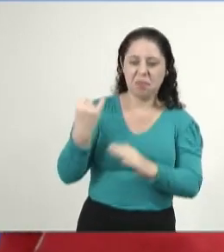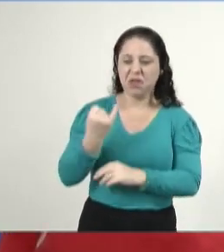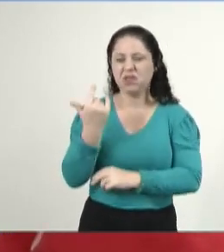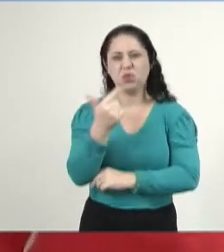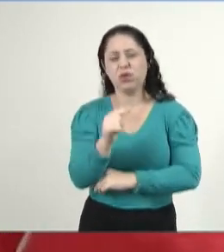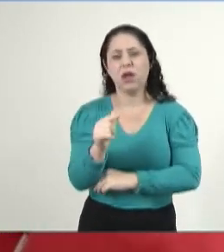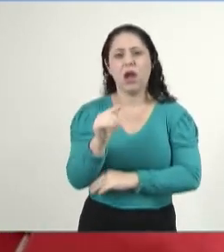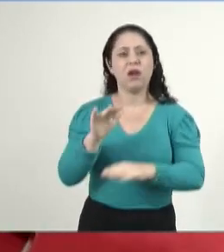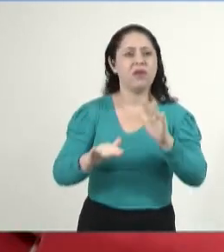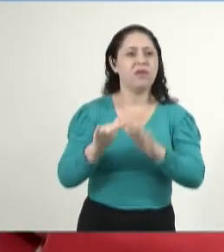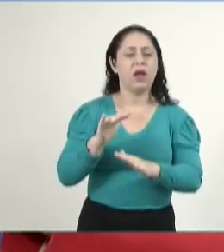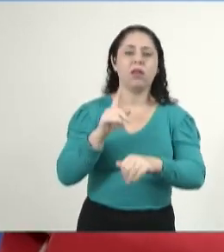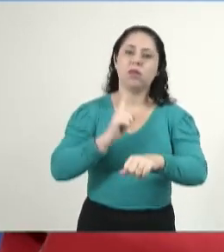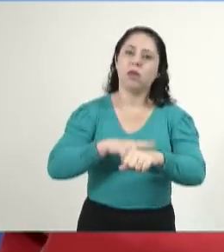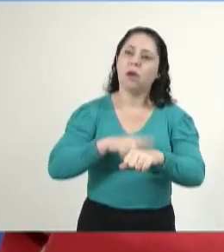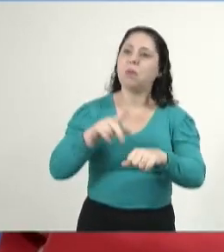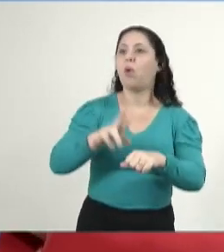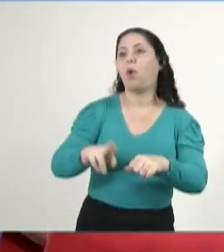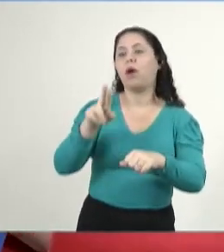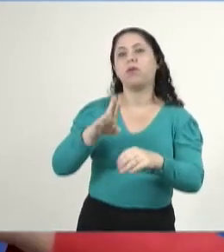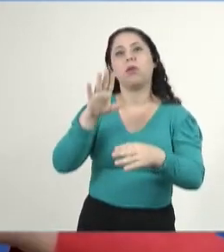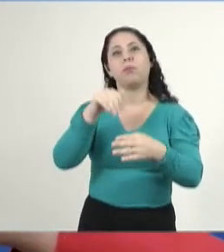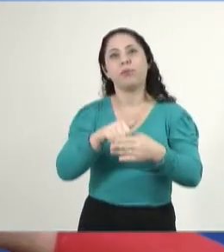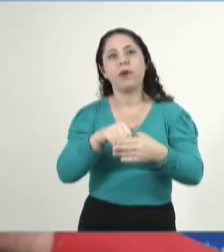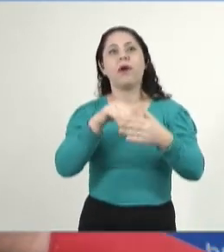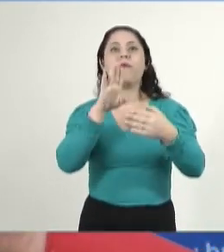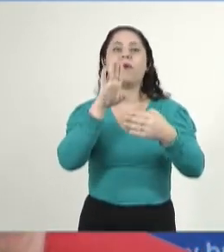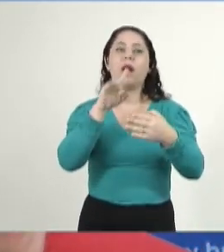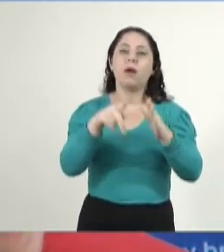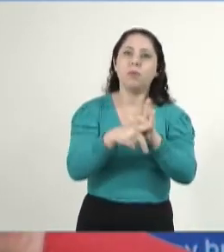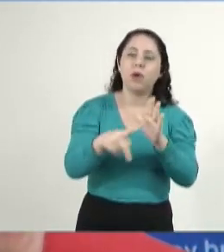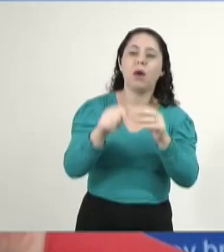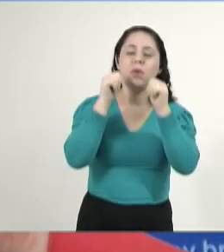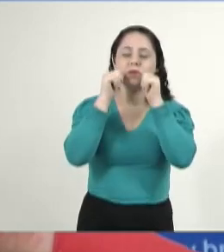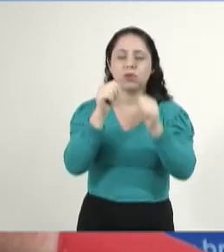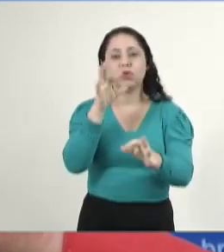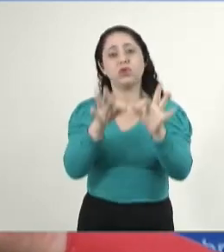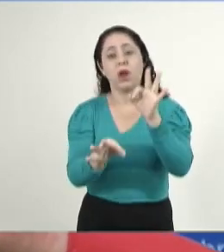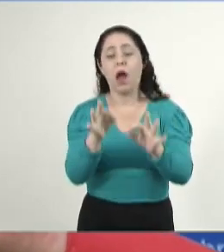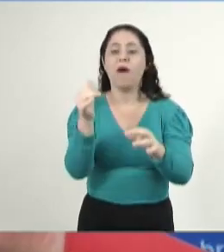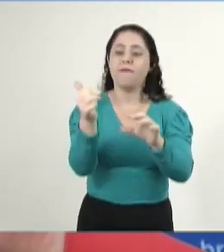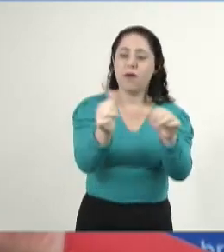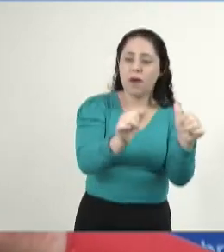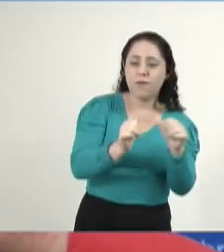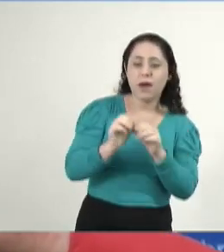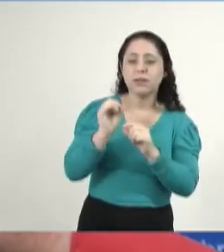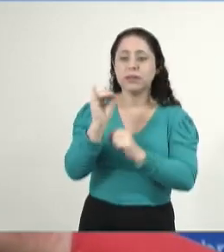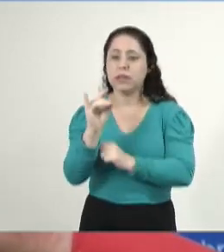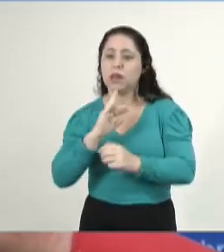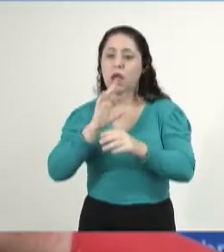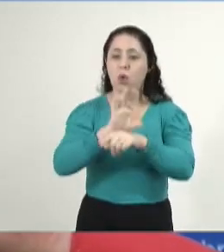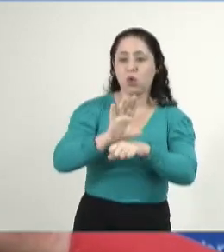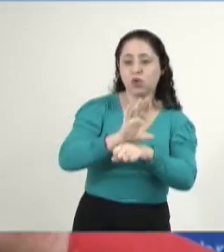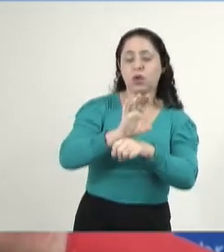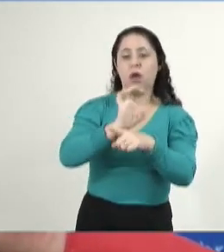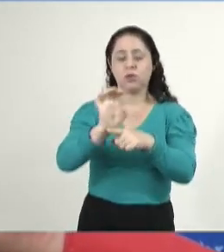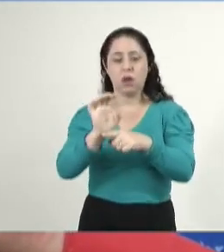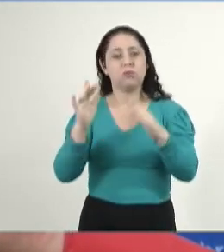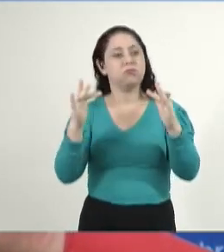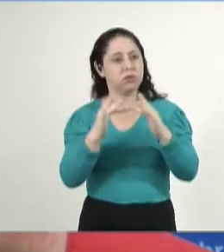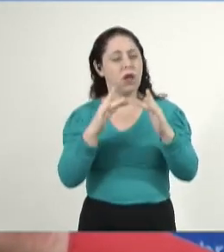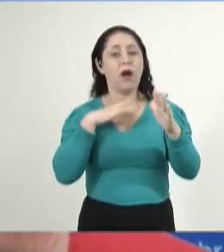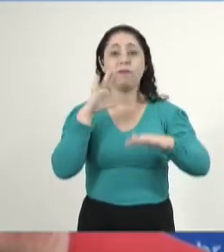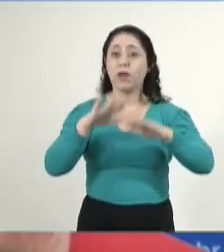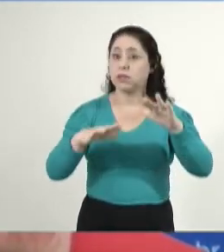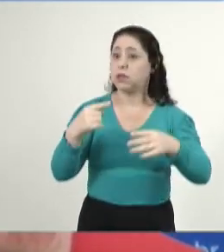pouco da atividade legislativa, gastando tempo da assessoria jurídica para analisar, e debates que